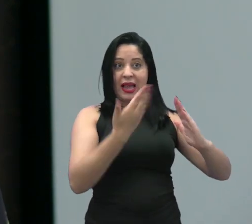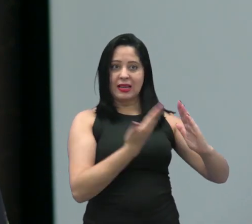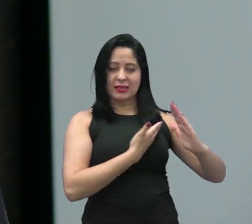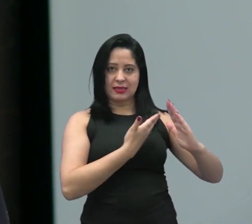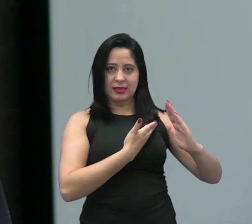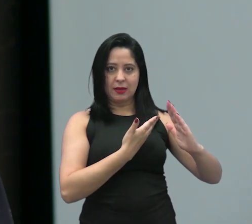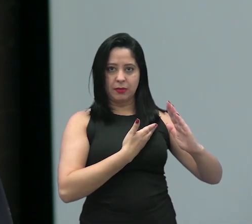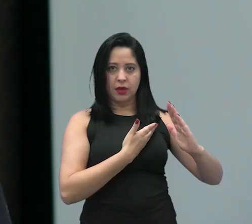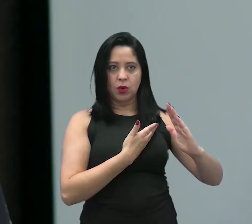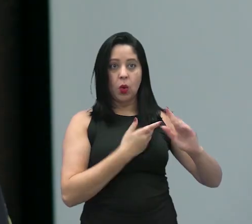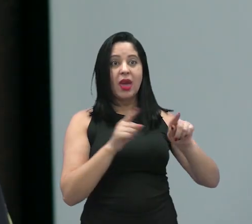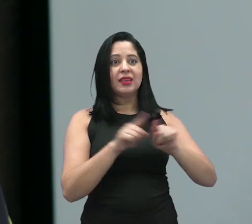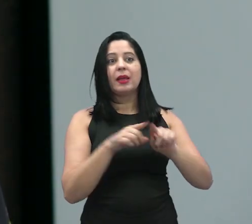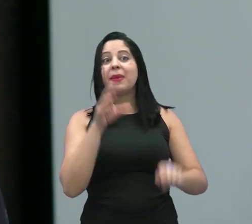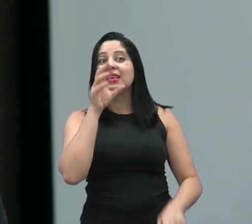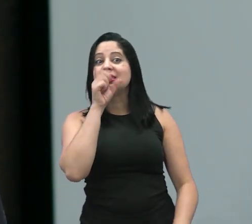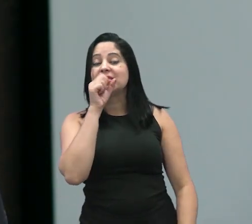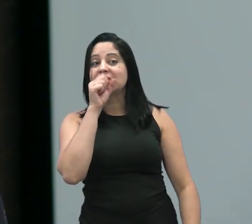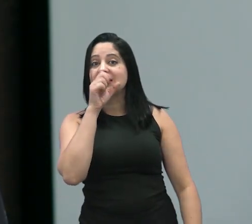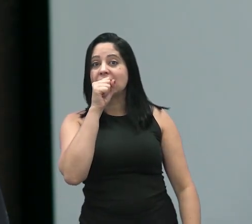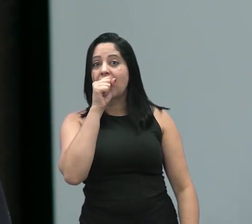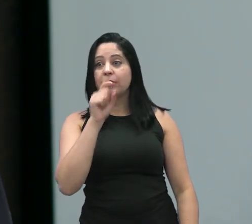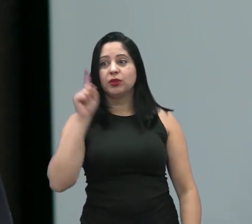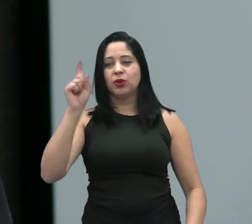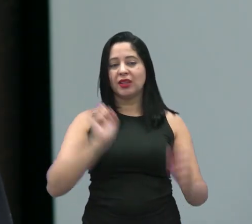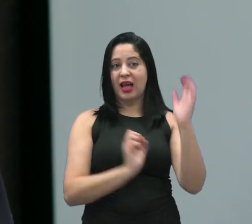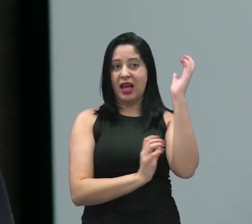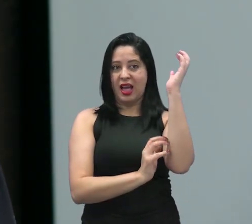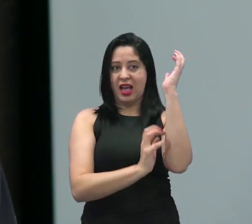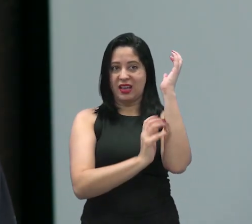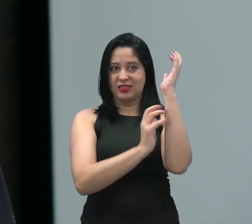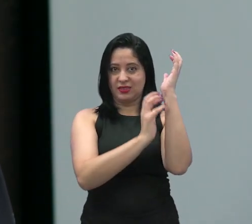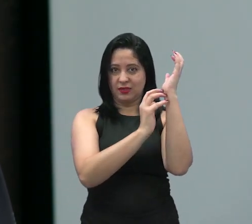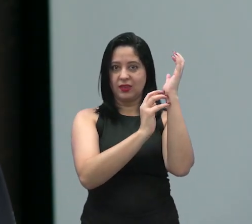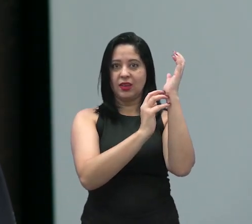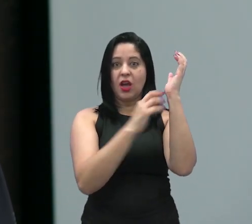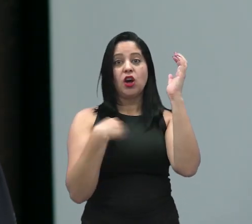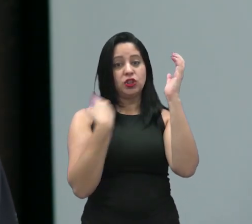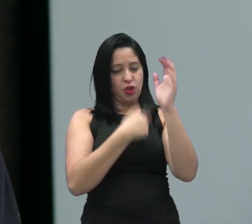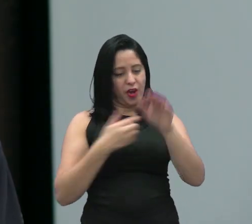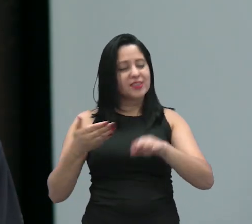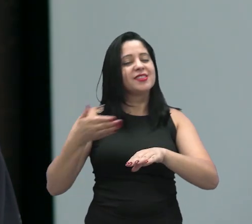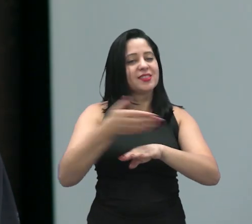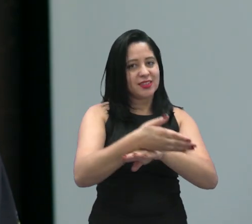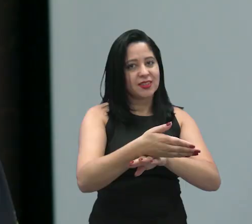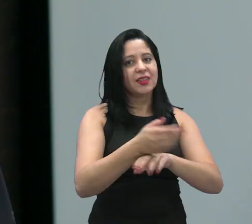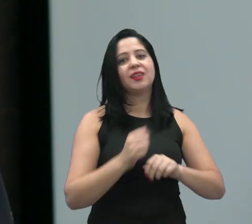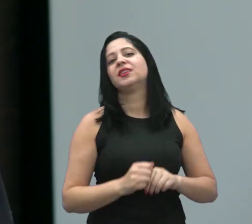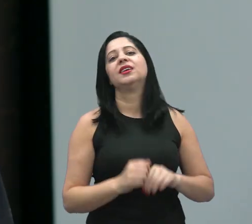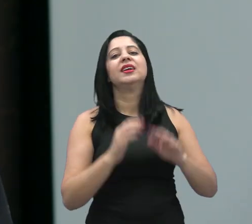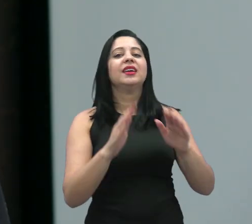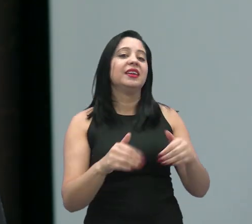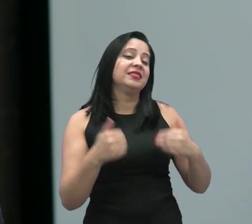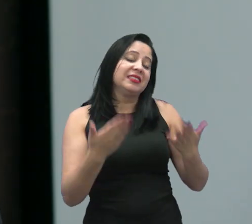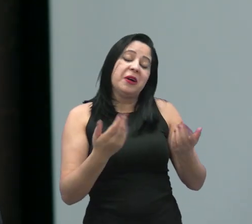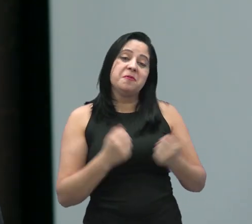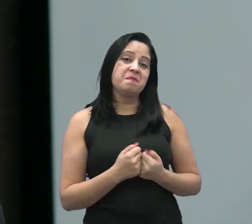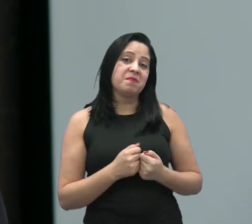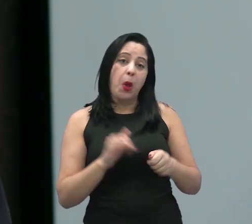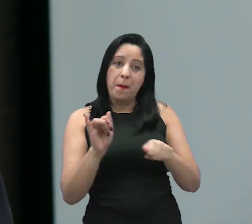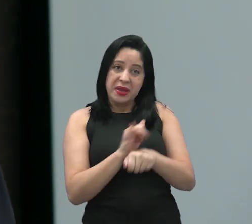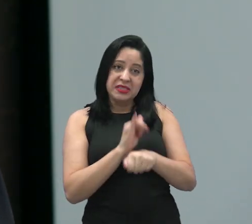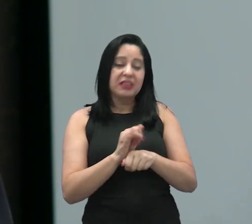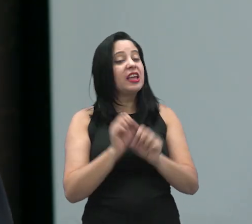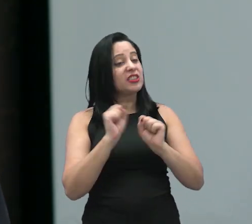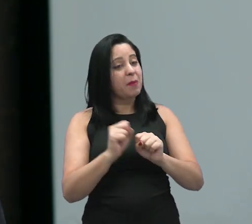para isso, e todo primeiro sábado de cada mês no Vicentino Aranha, no pavilhão principal. Estamos lá também. Então é uma forma